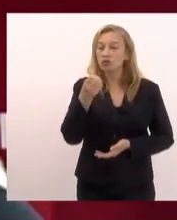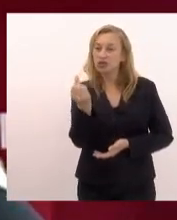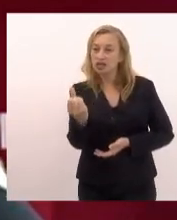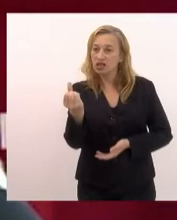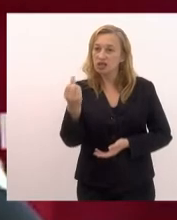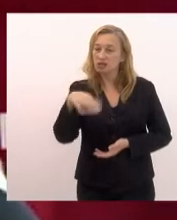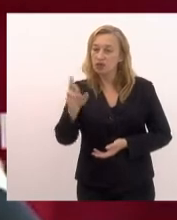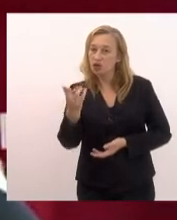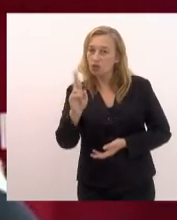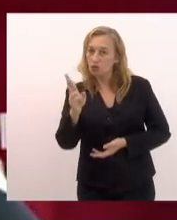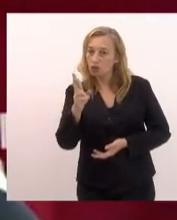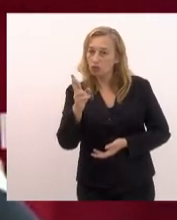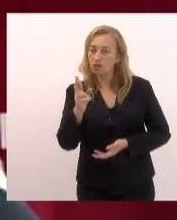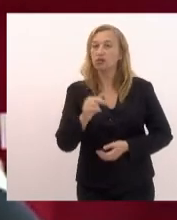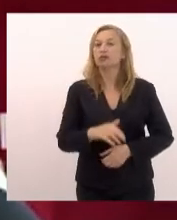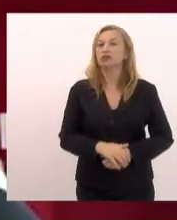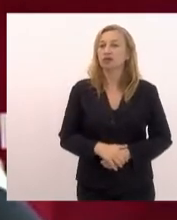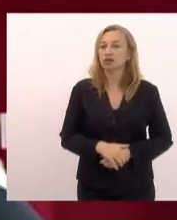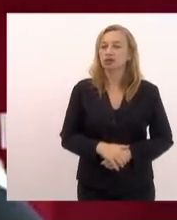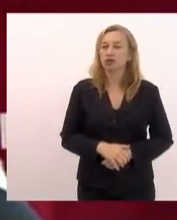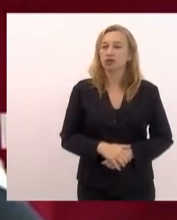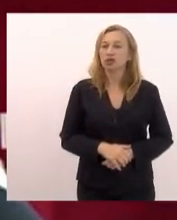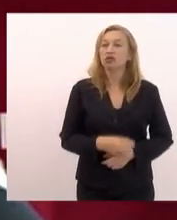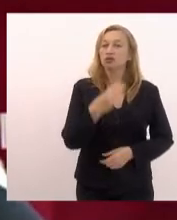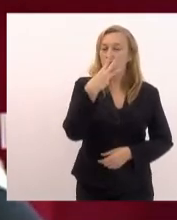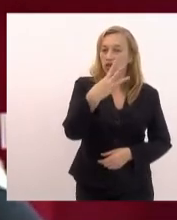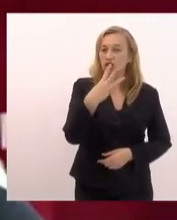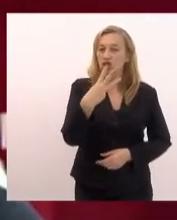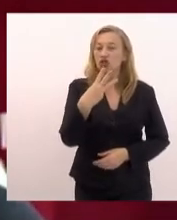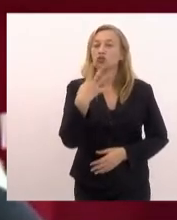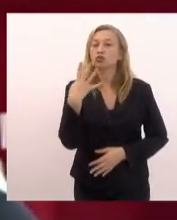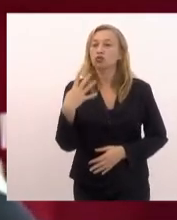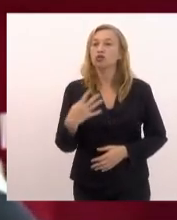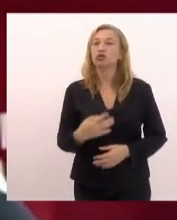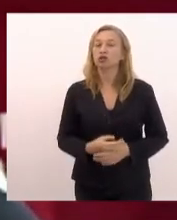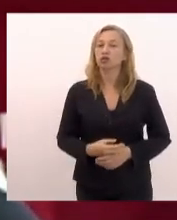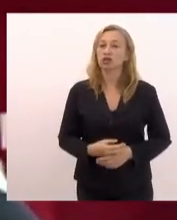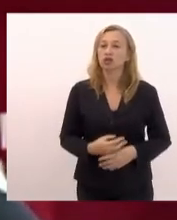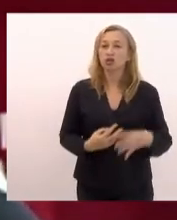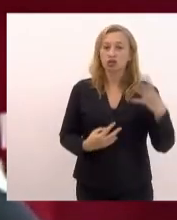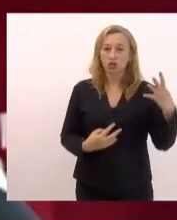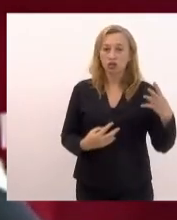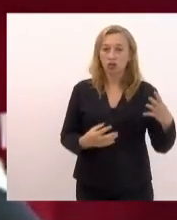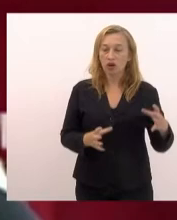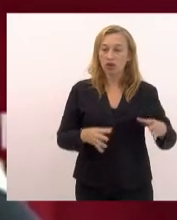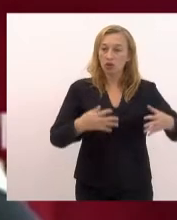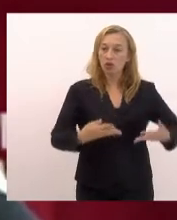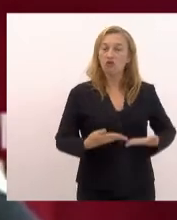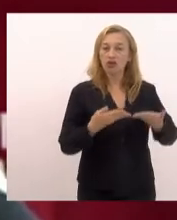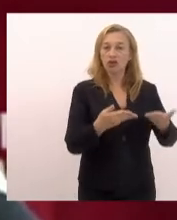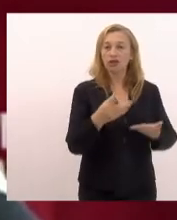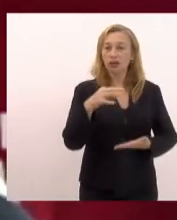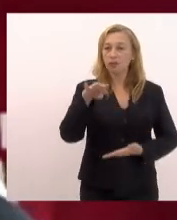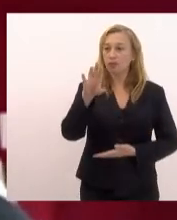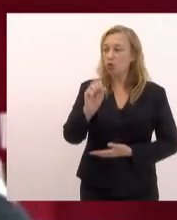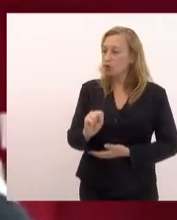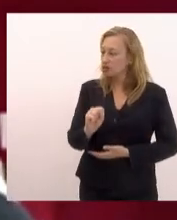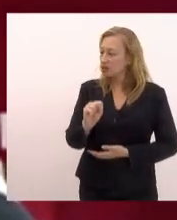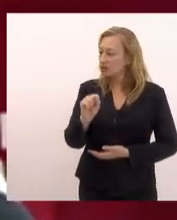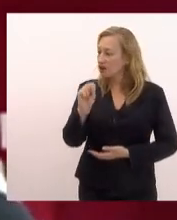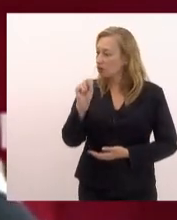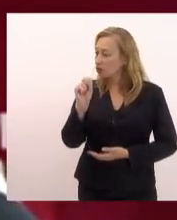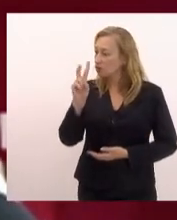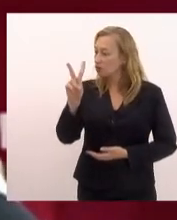bilhões na concessão de 3 dos 4 blocos ofertados na Bolsa de Valores em São Paulo.